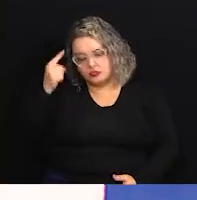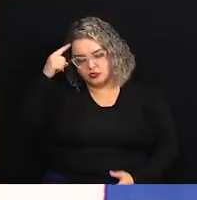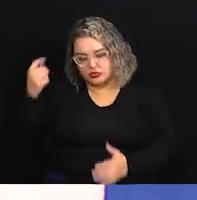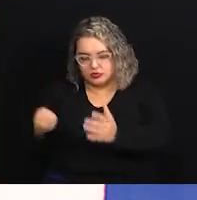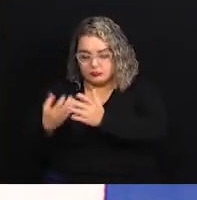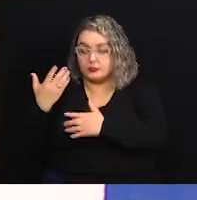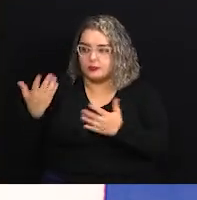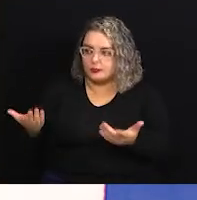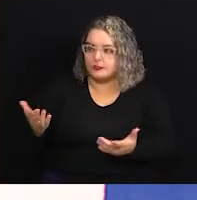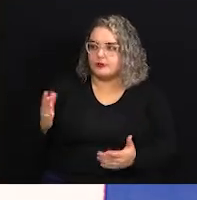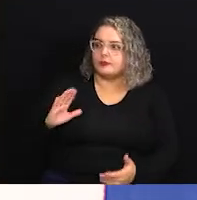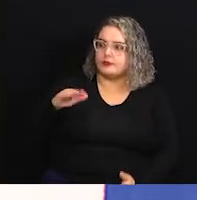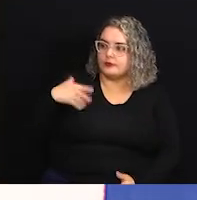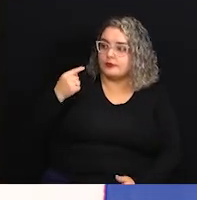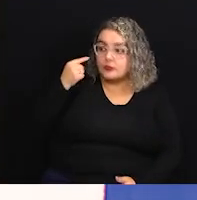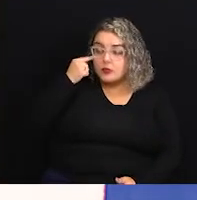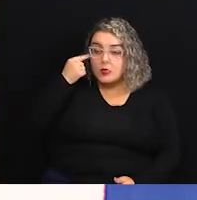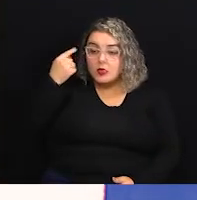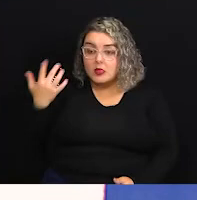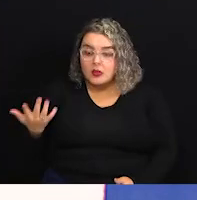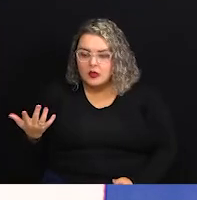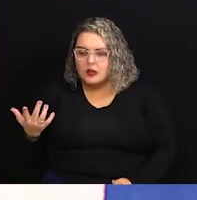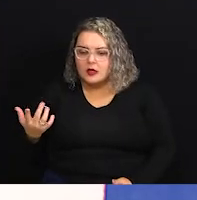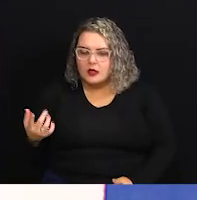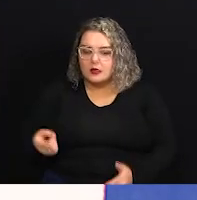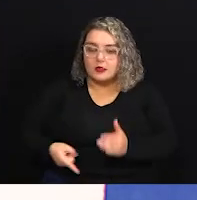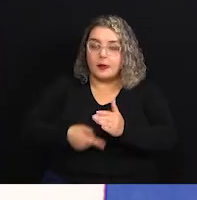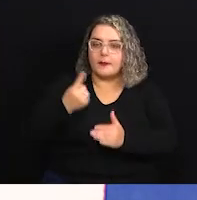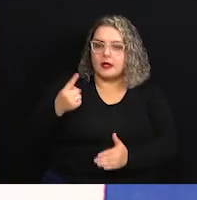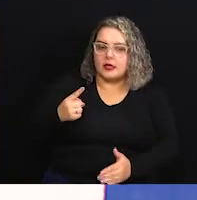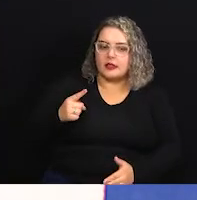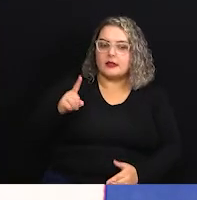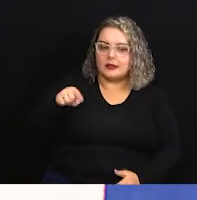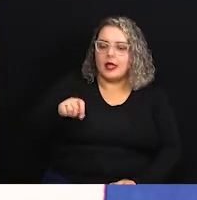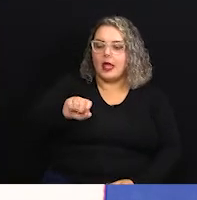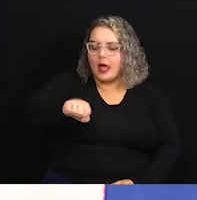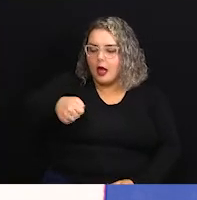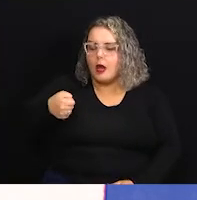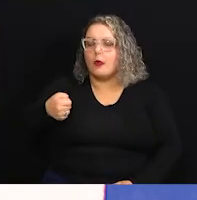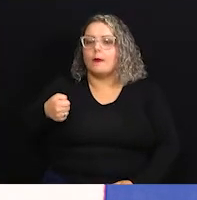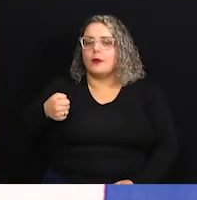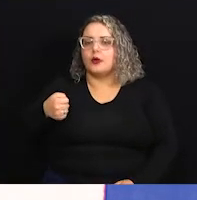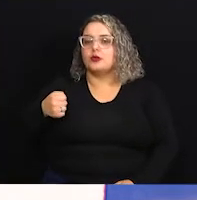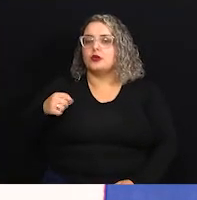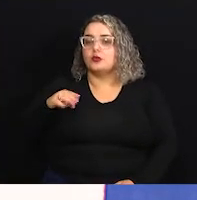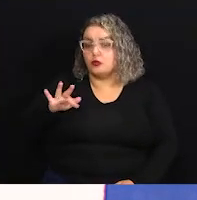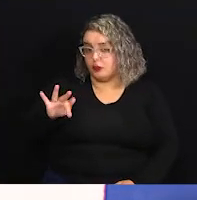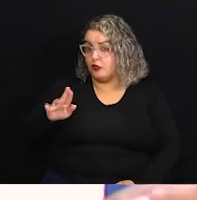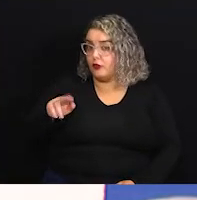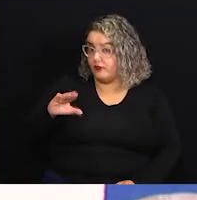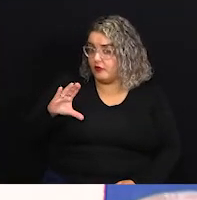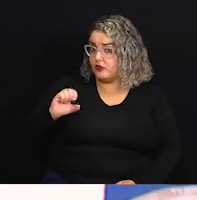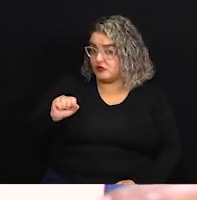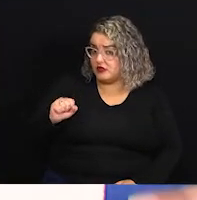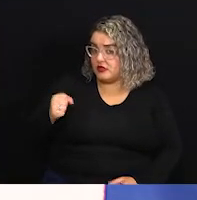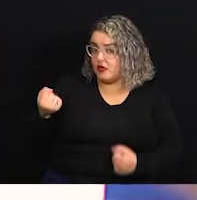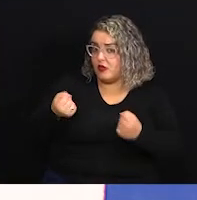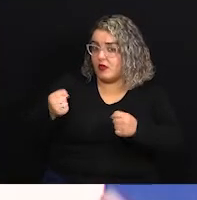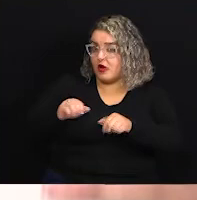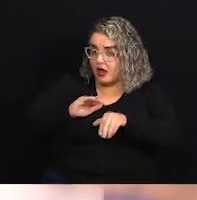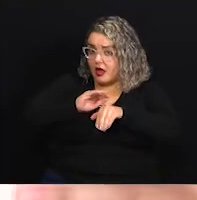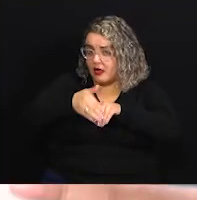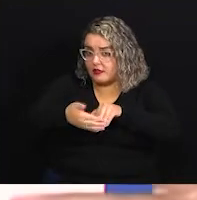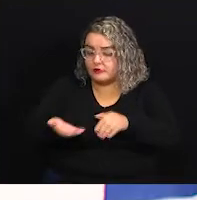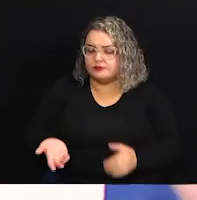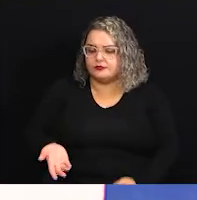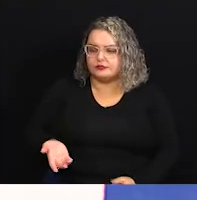E quando você pensa naquela primeira peça lá, que é na porta do Fusca, e até você chegar a uma loja,